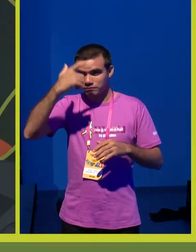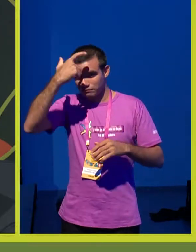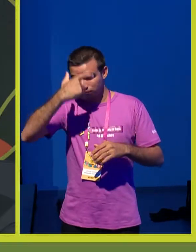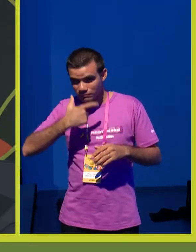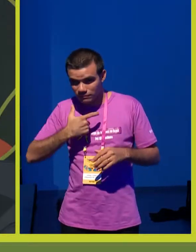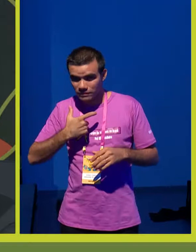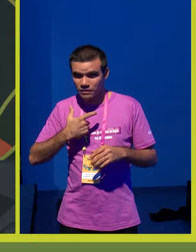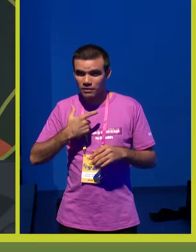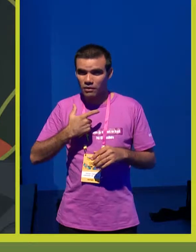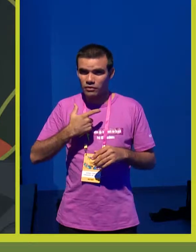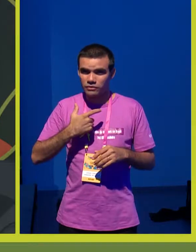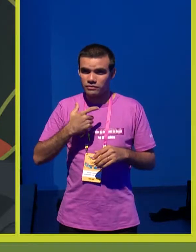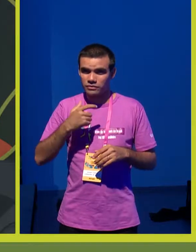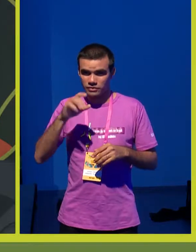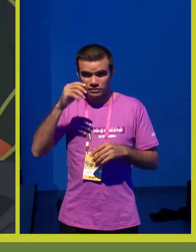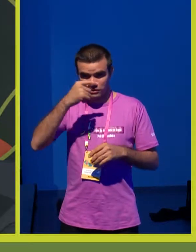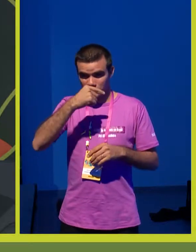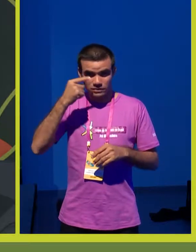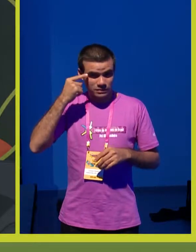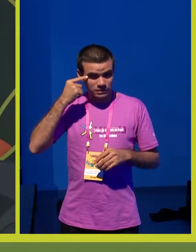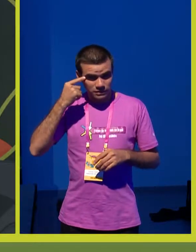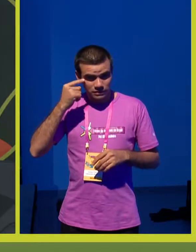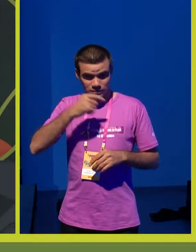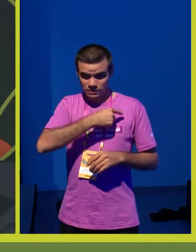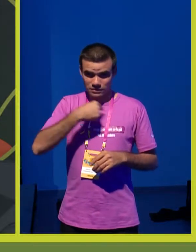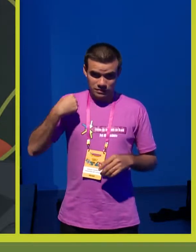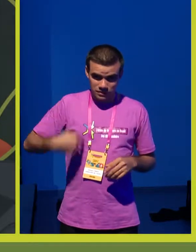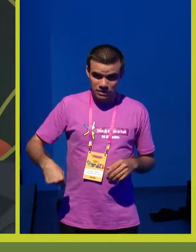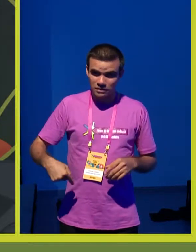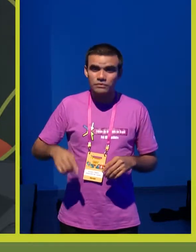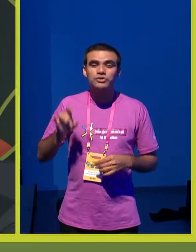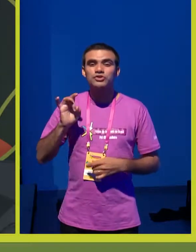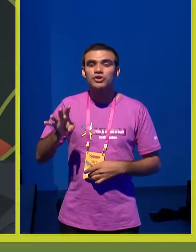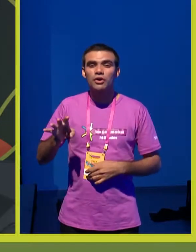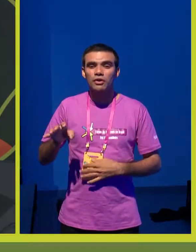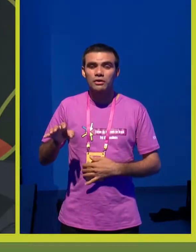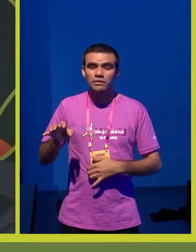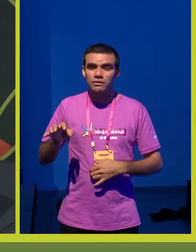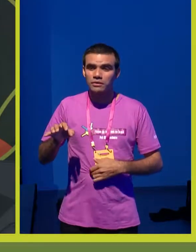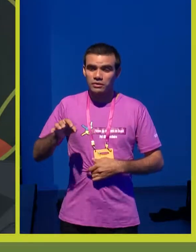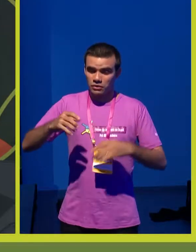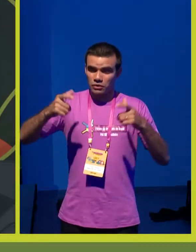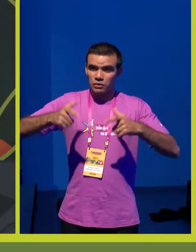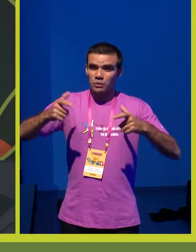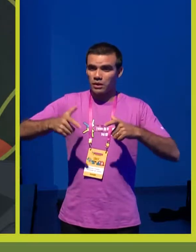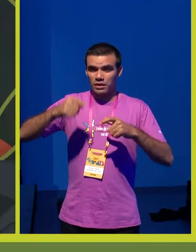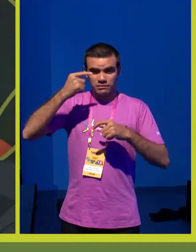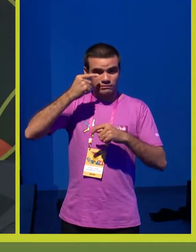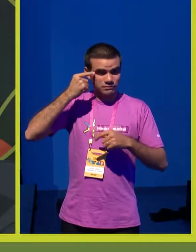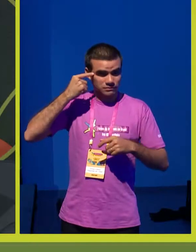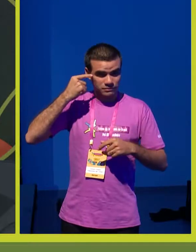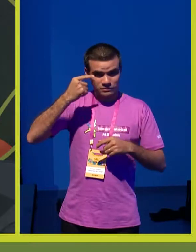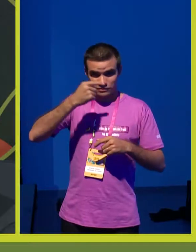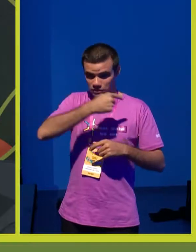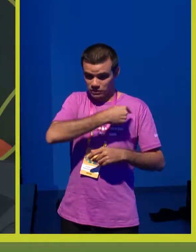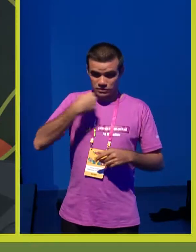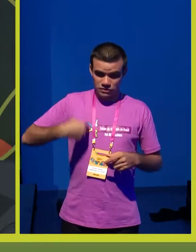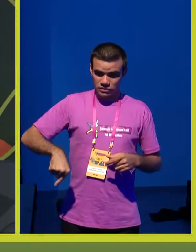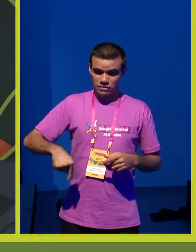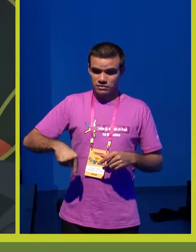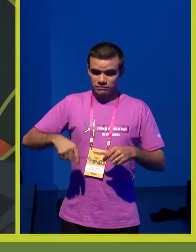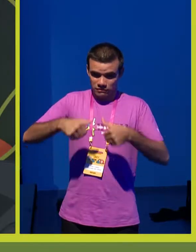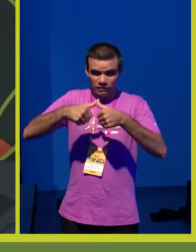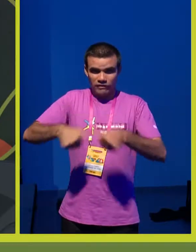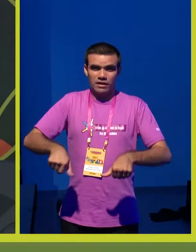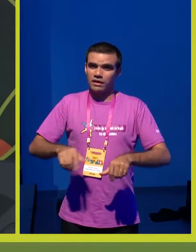China não conseguirem sair do território chinês por quê? porque o modelo deles todos partem dessa premissa